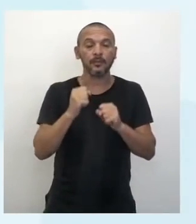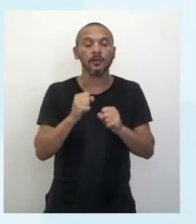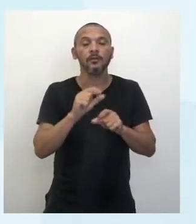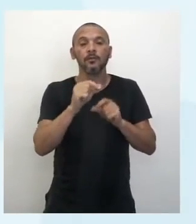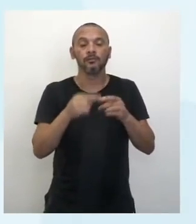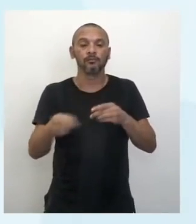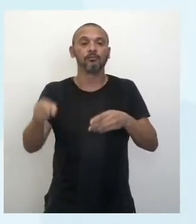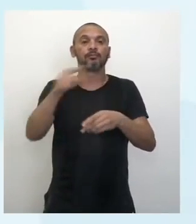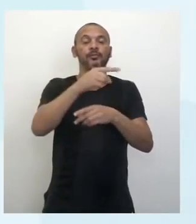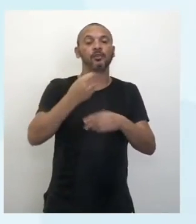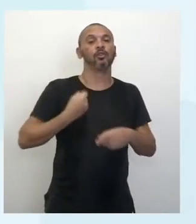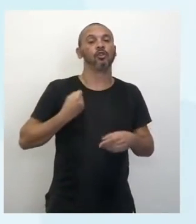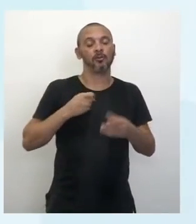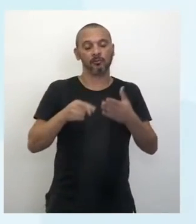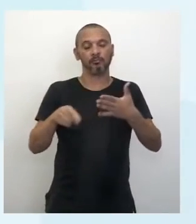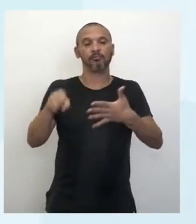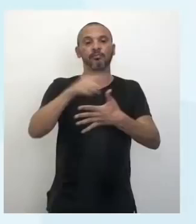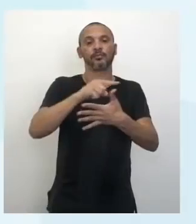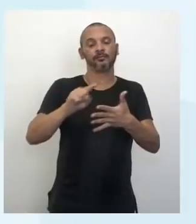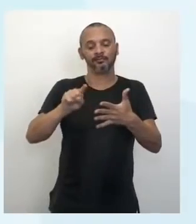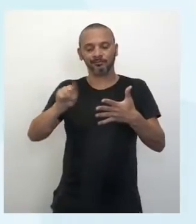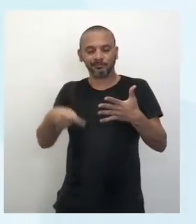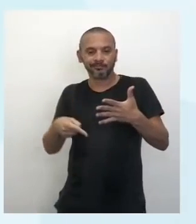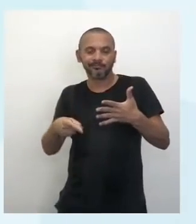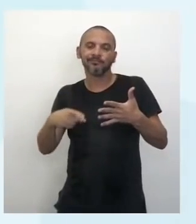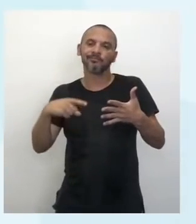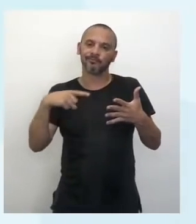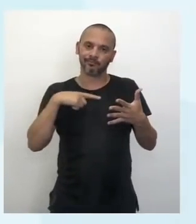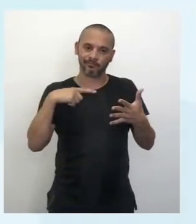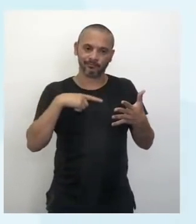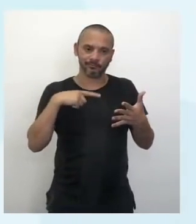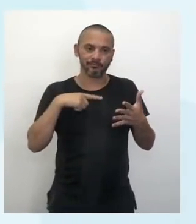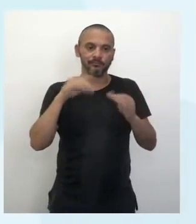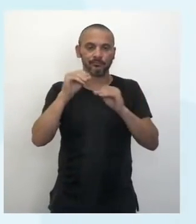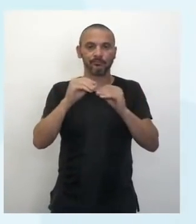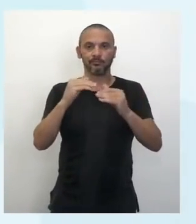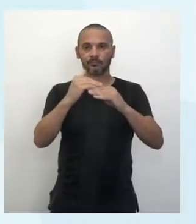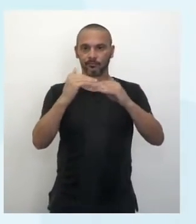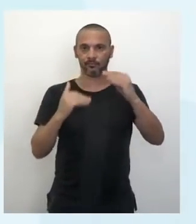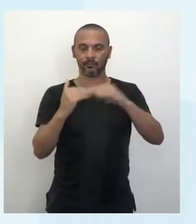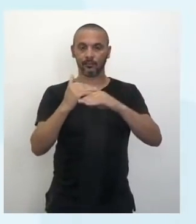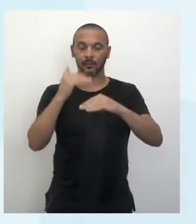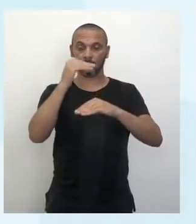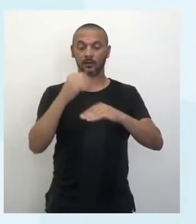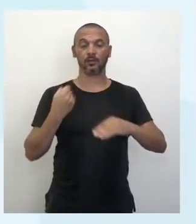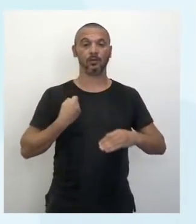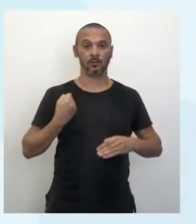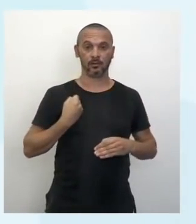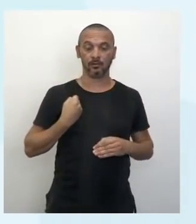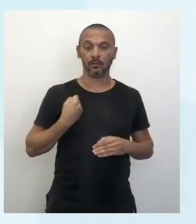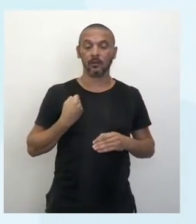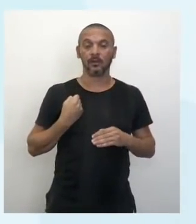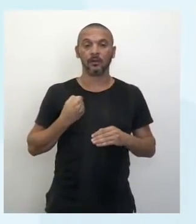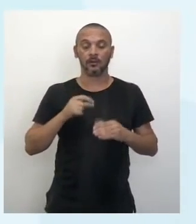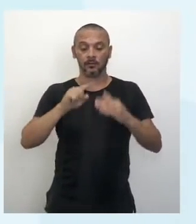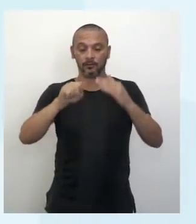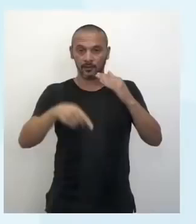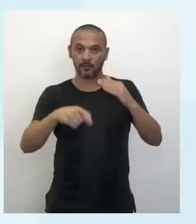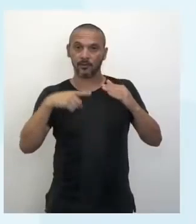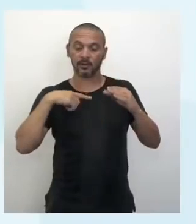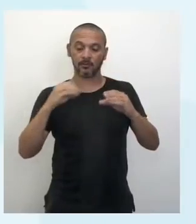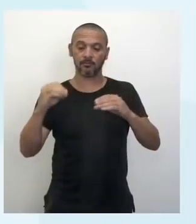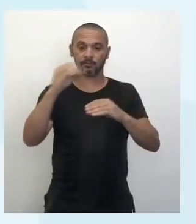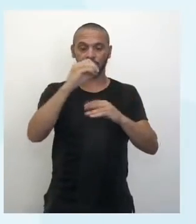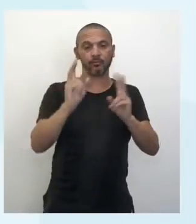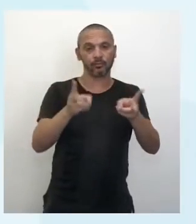para quebrar o número, não é isso? Põe uma vírgula, que o número que vai vir é fracionário, não é isso? Põe uma vírgula lá, acrescenta um